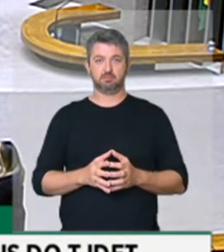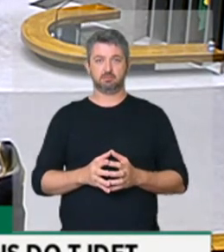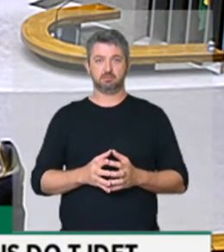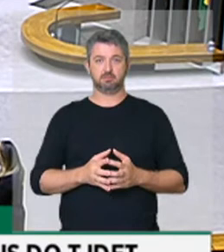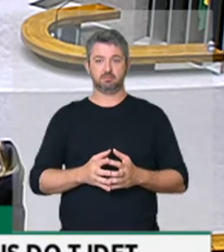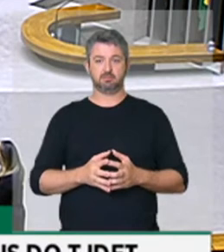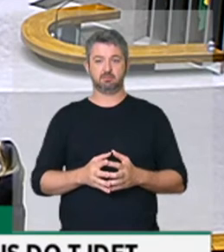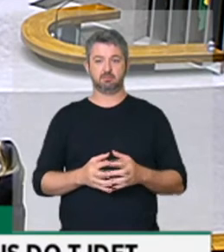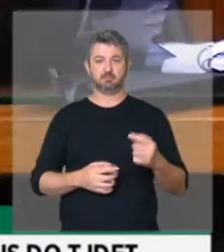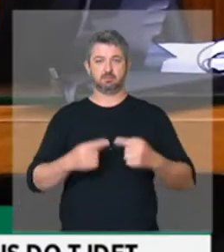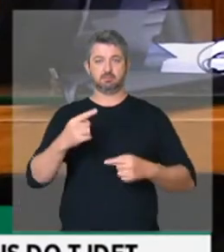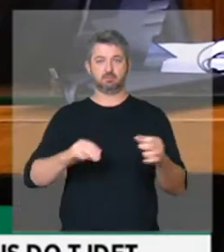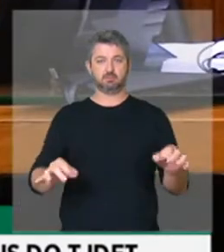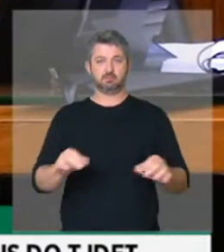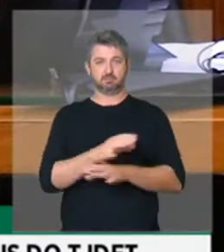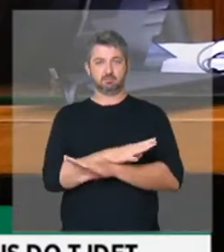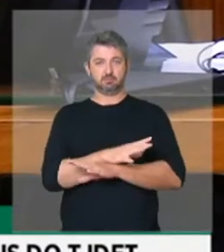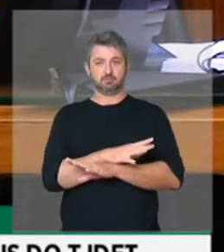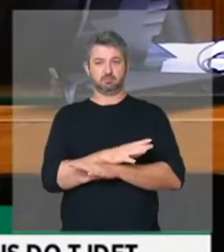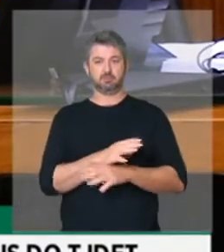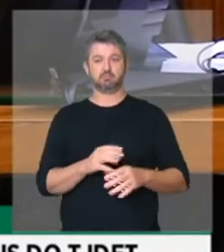Está encerrada a discussão.